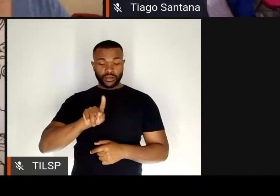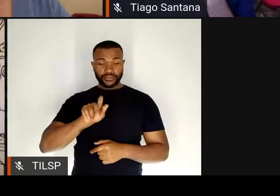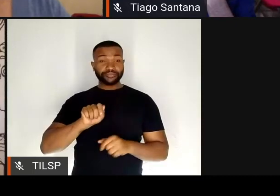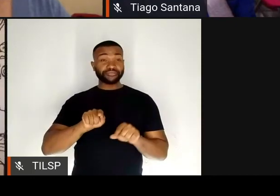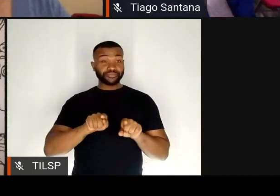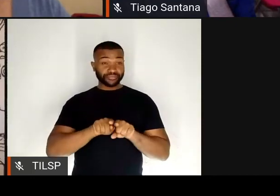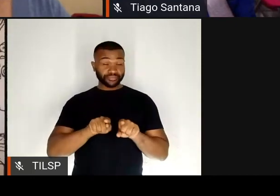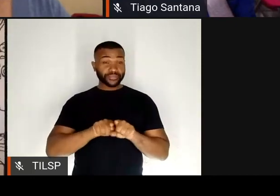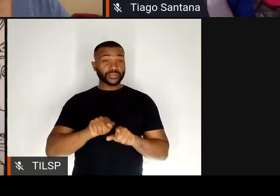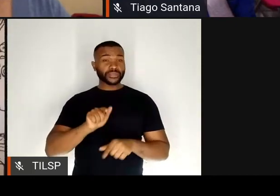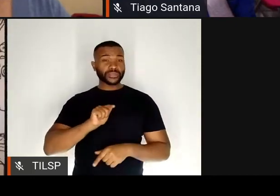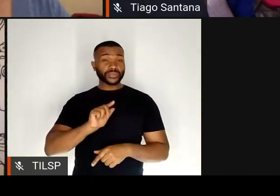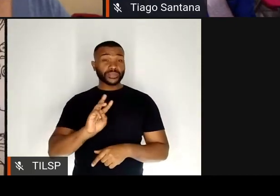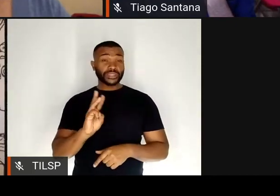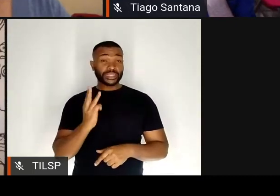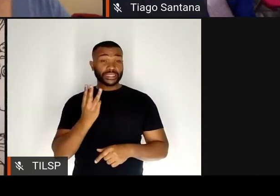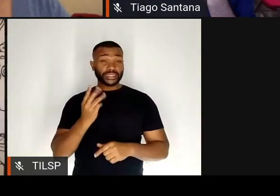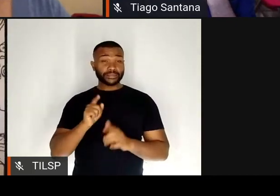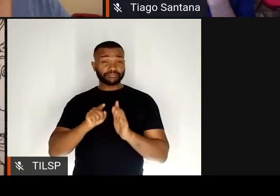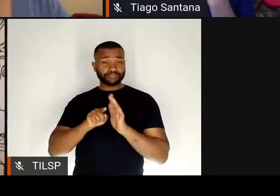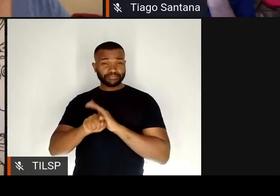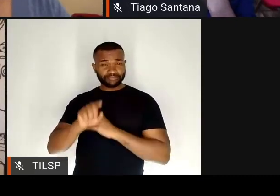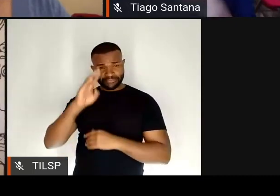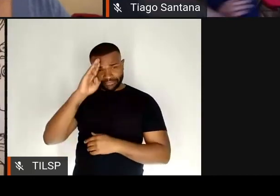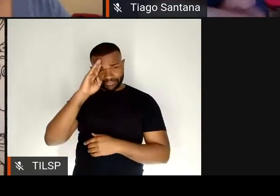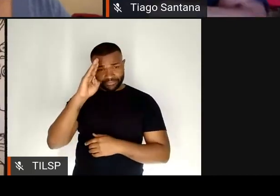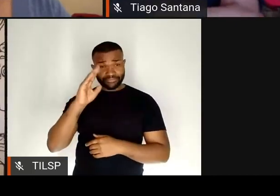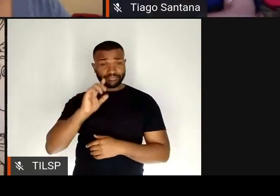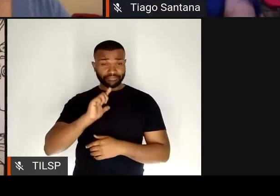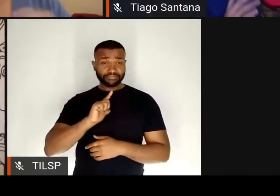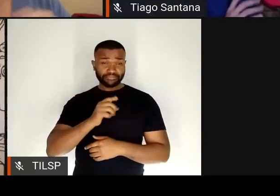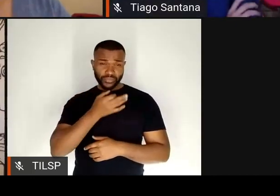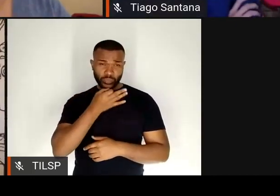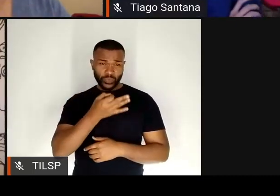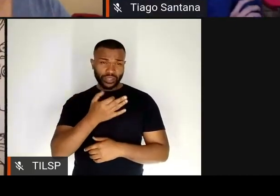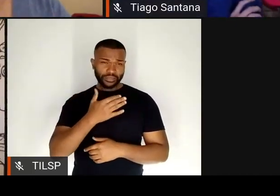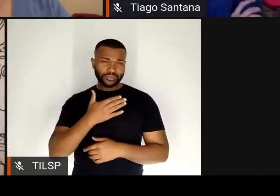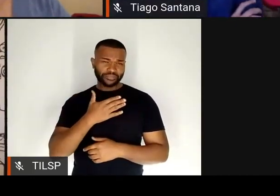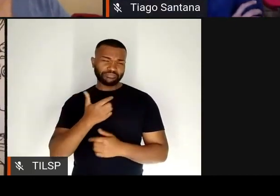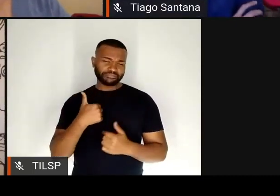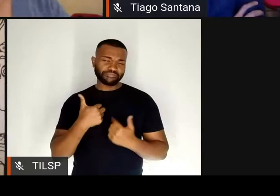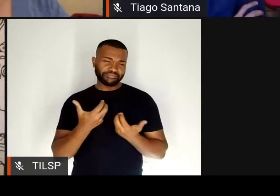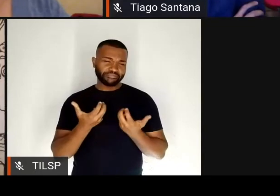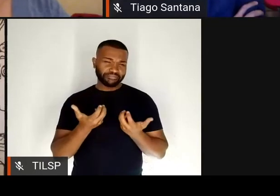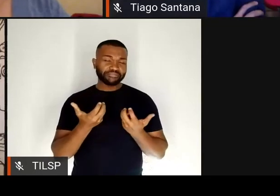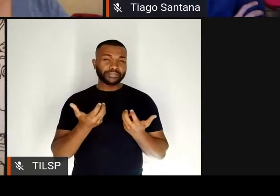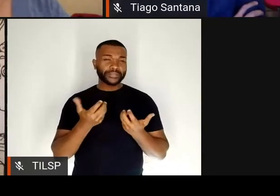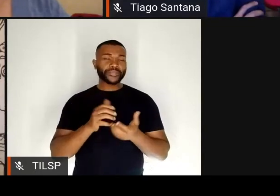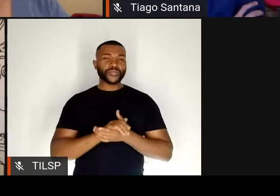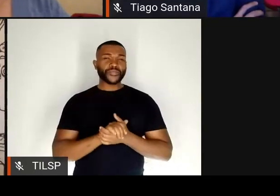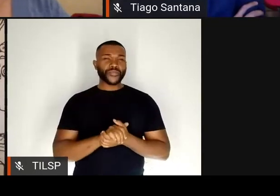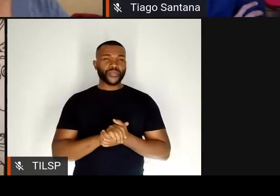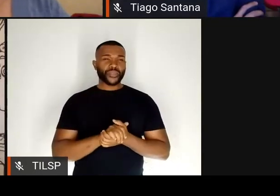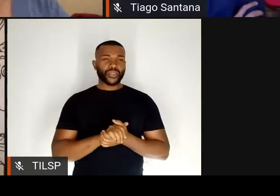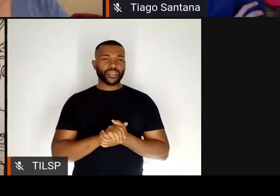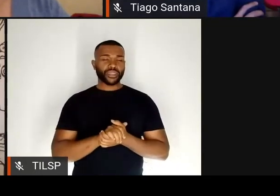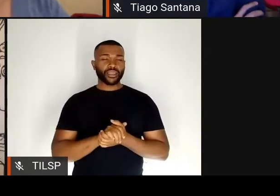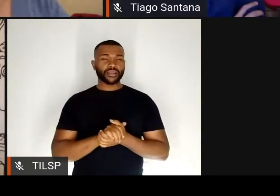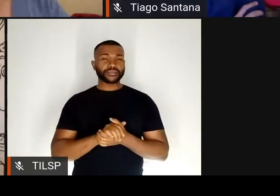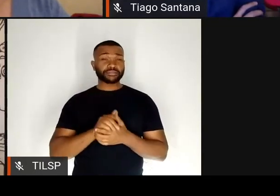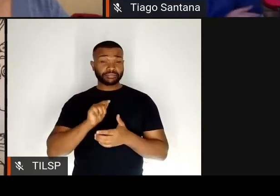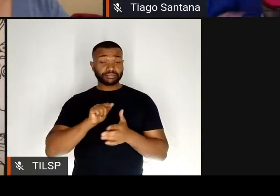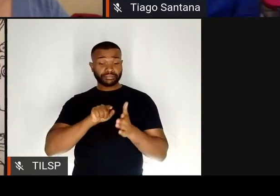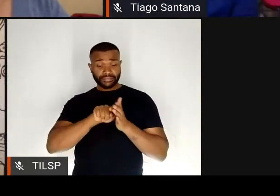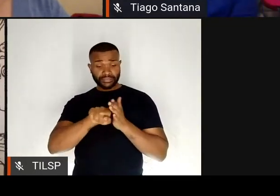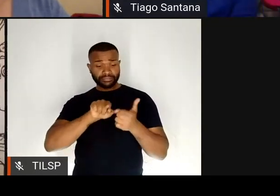isso, tem 3 perguntas principais e tem um comentário que eu queria fazer, e elas são distintas, mas eu